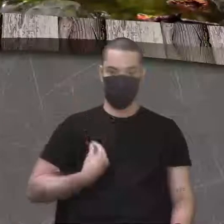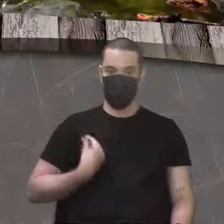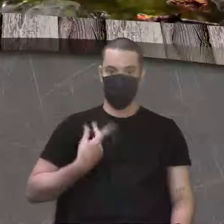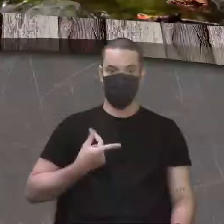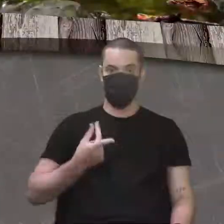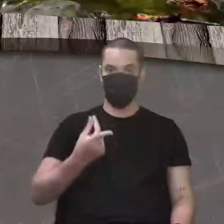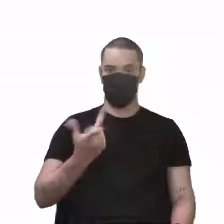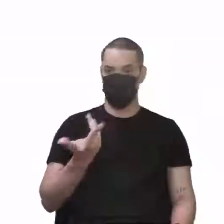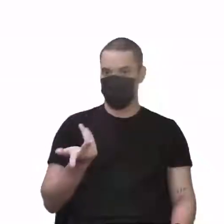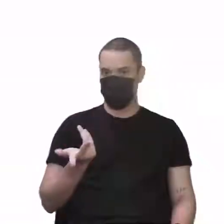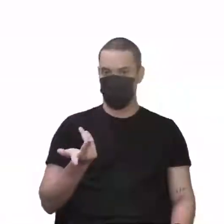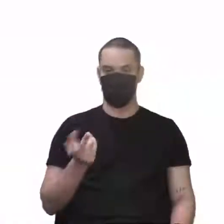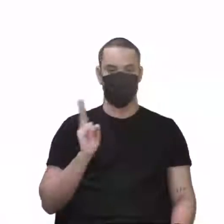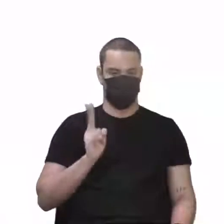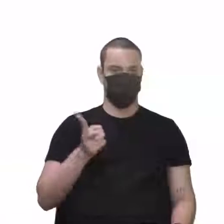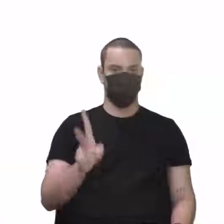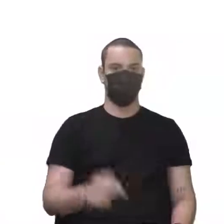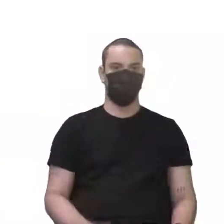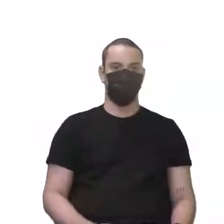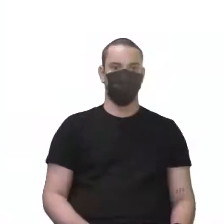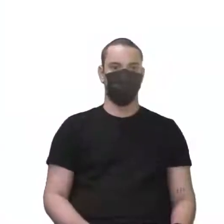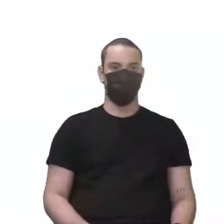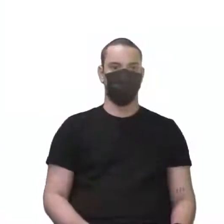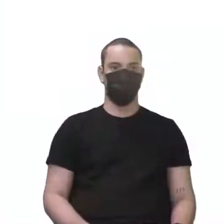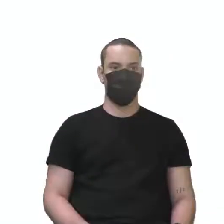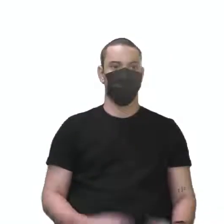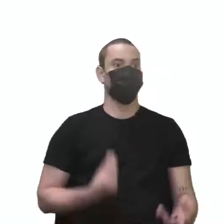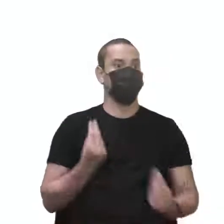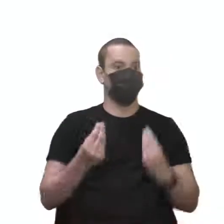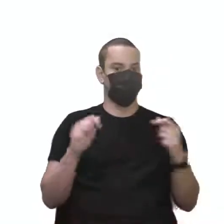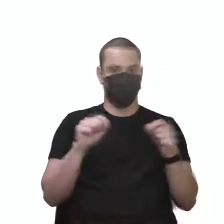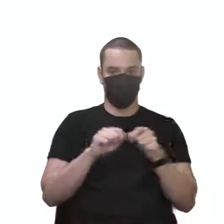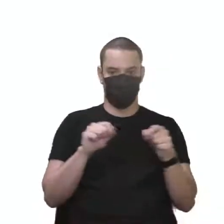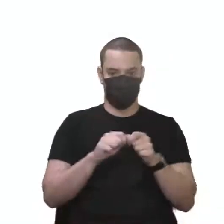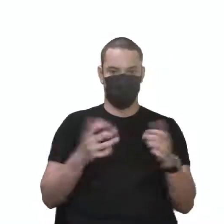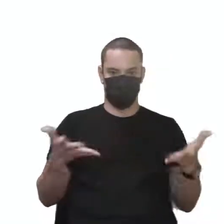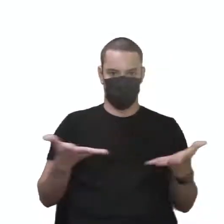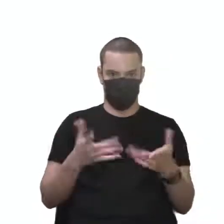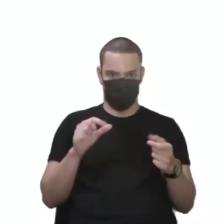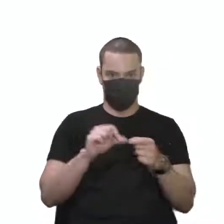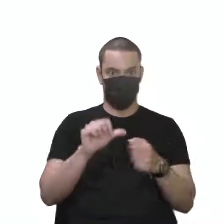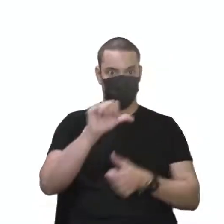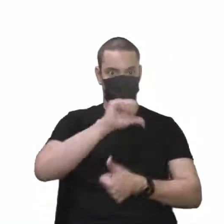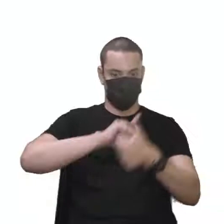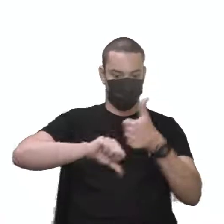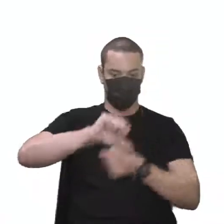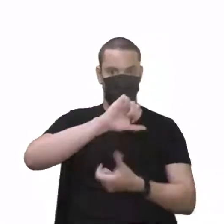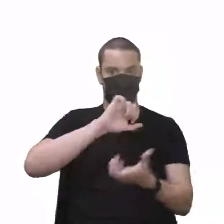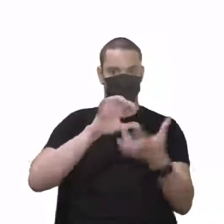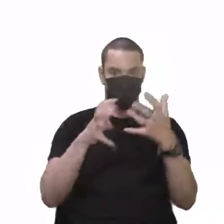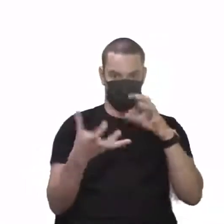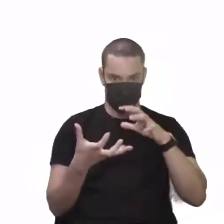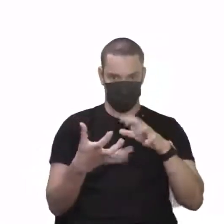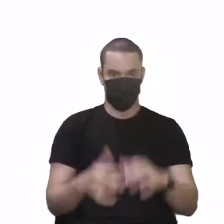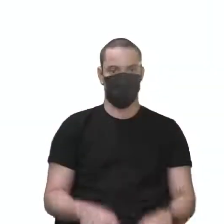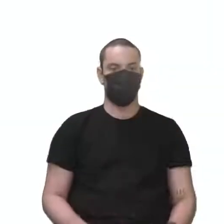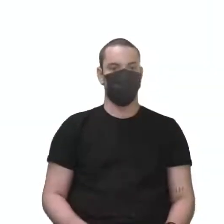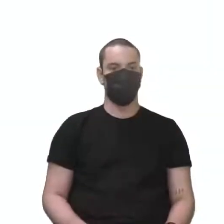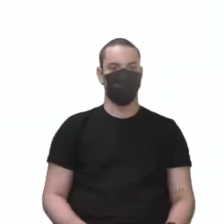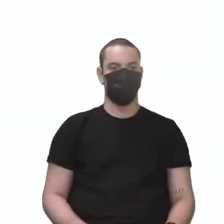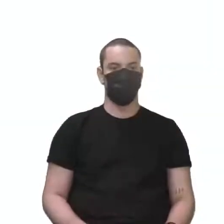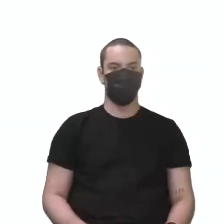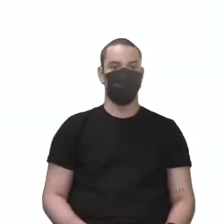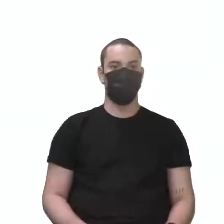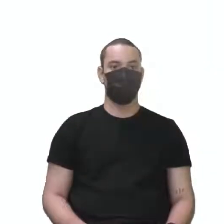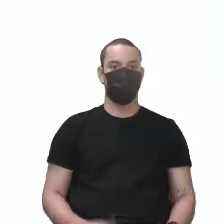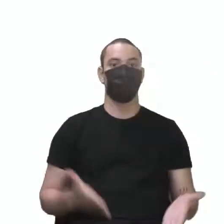dar continuidade nesse assunto. Olha lá, como é que a gente vai fazer agora para chegar lá na transformação. Se liga.